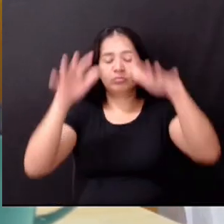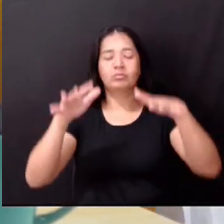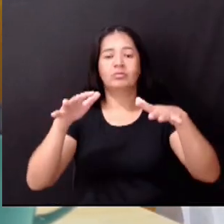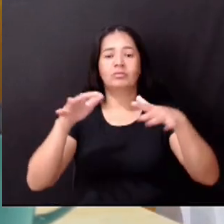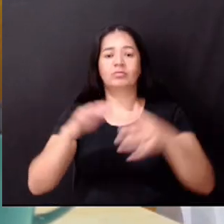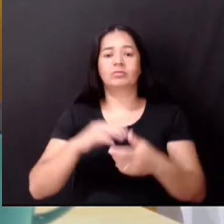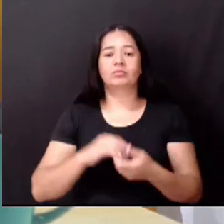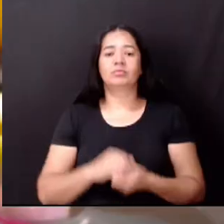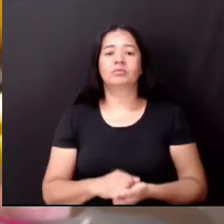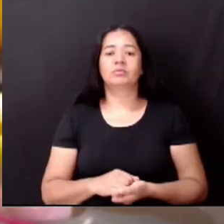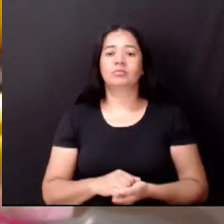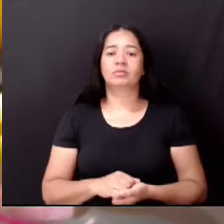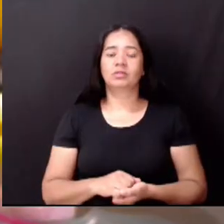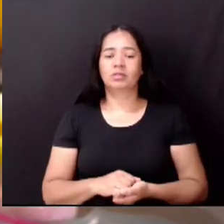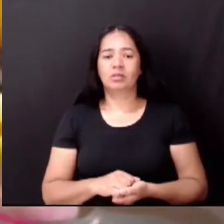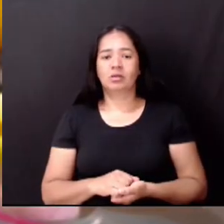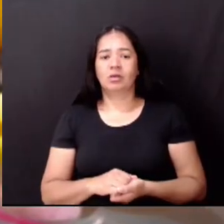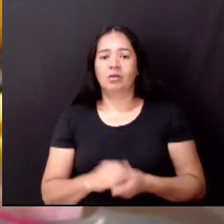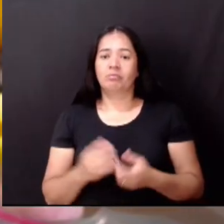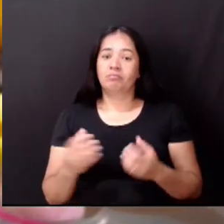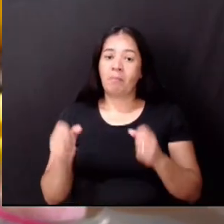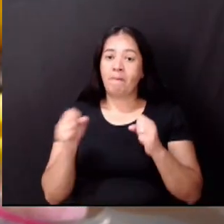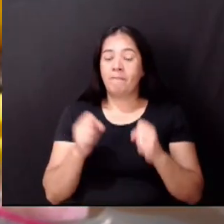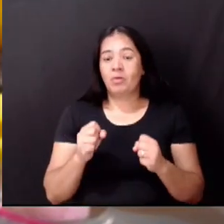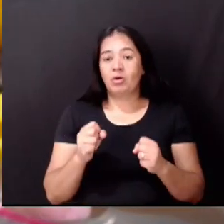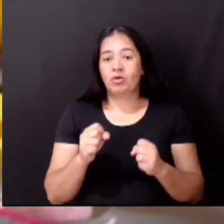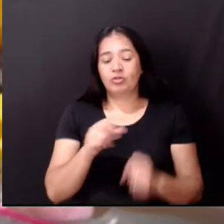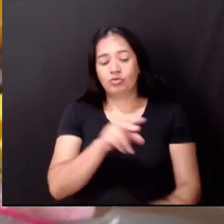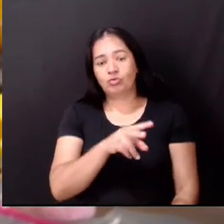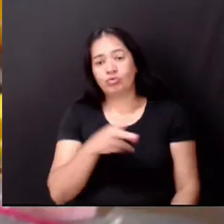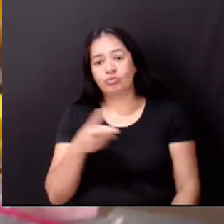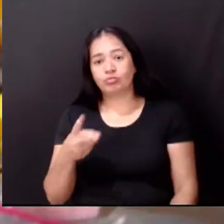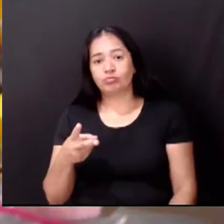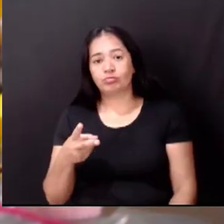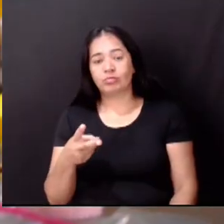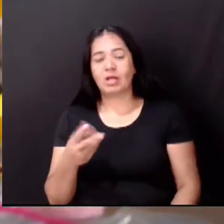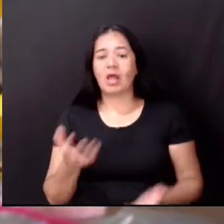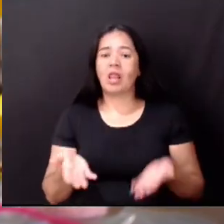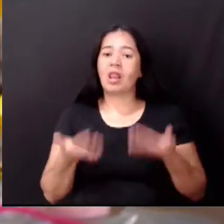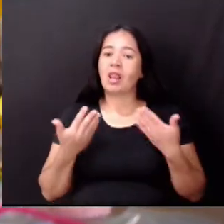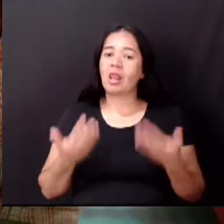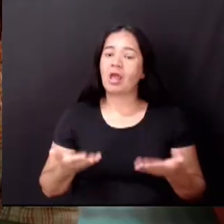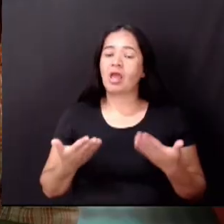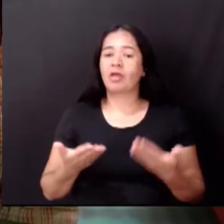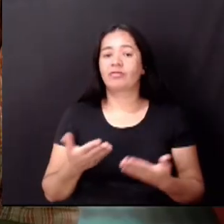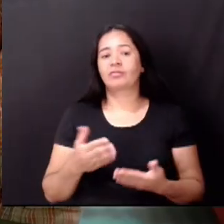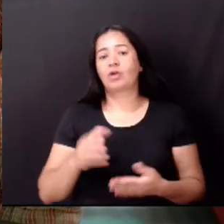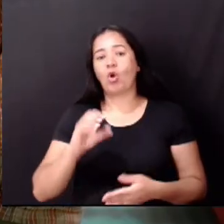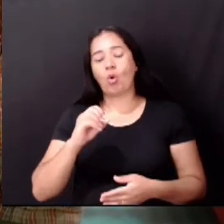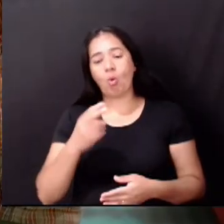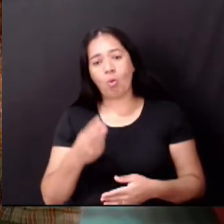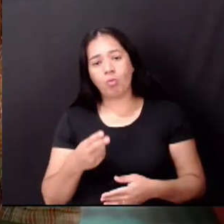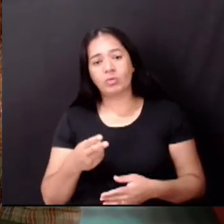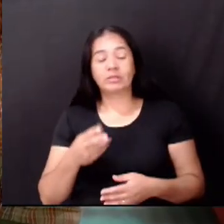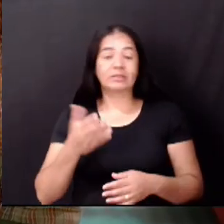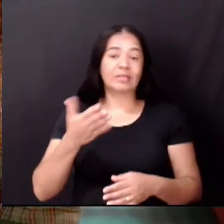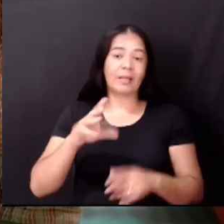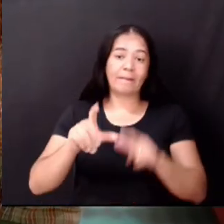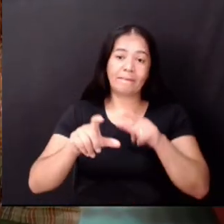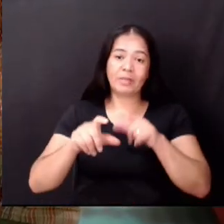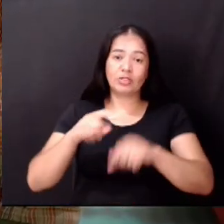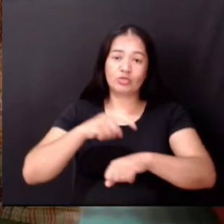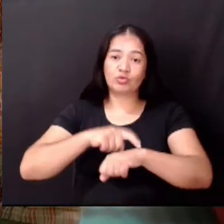autista, pode ser revertido a níveis leves ou moderados, dependendo do tempo do diagnóstico